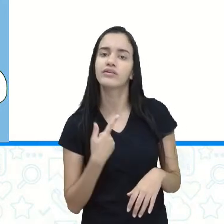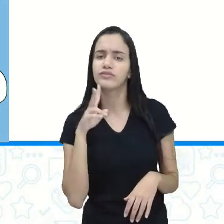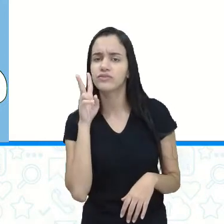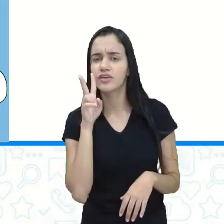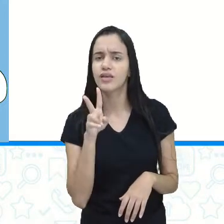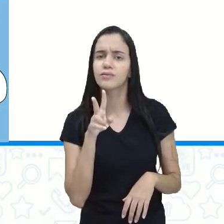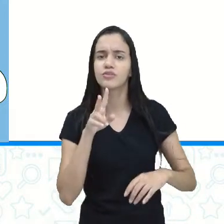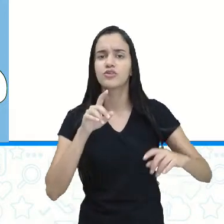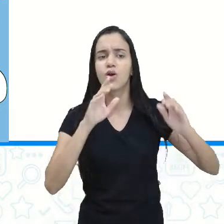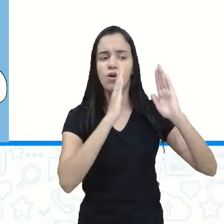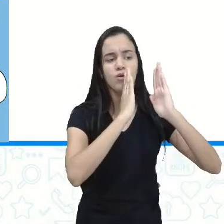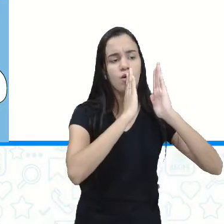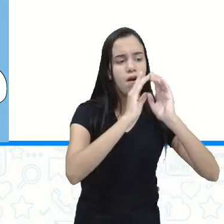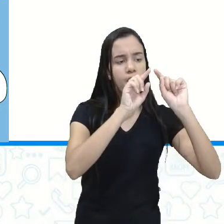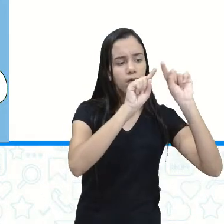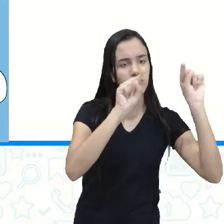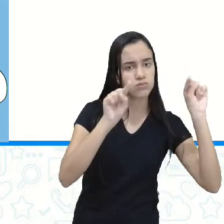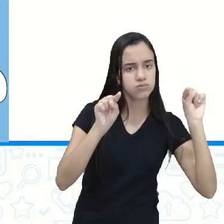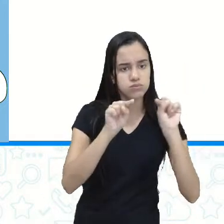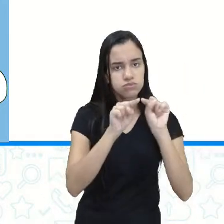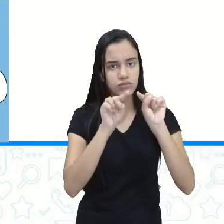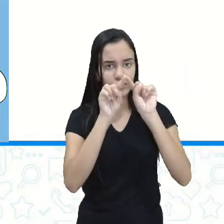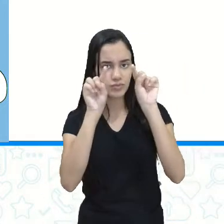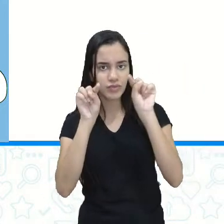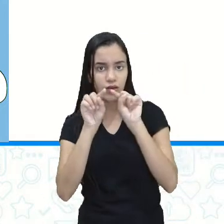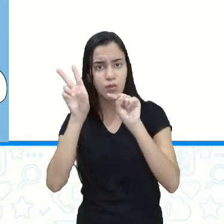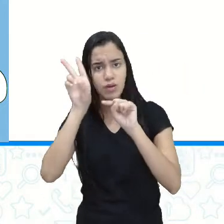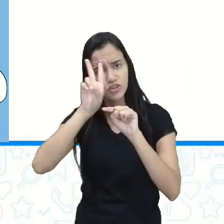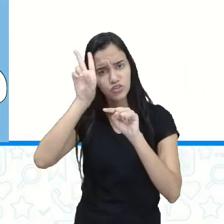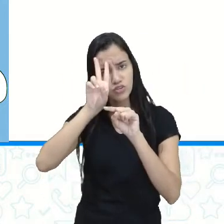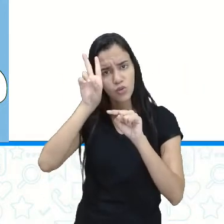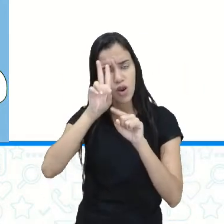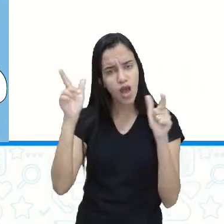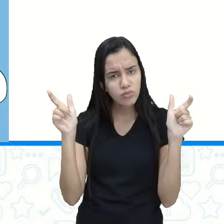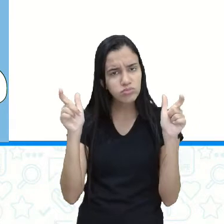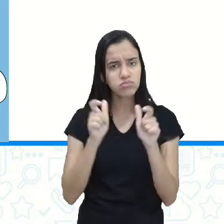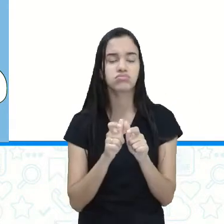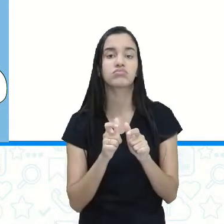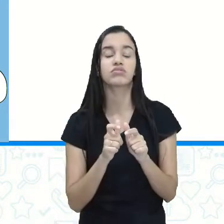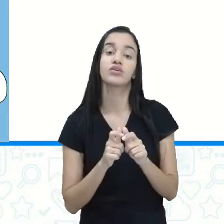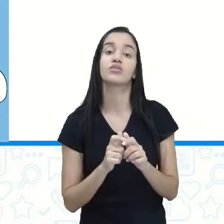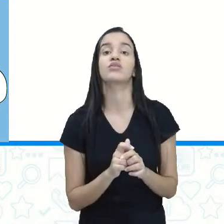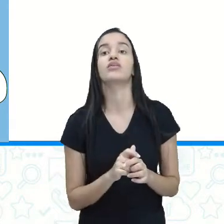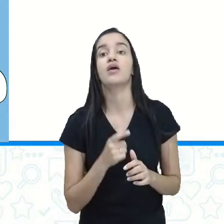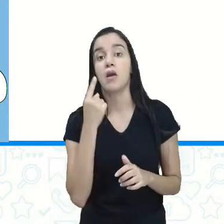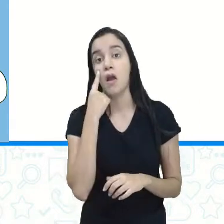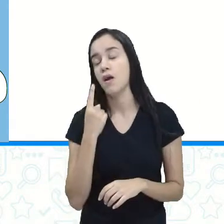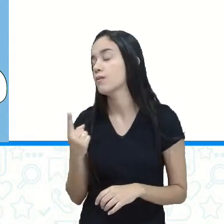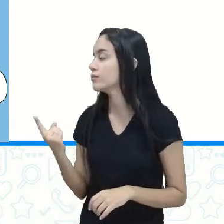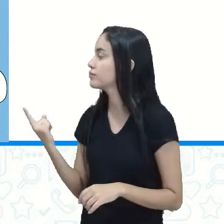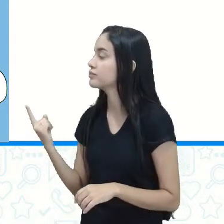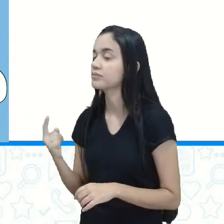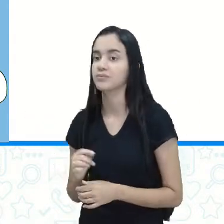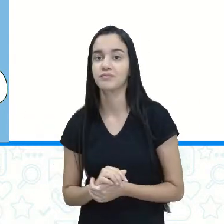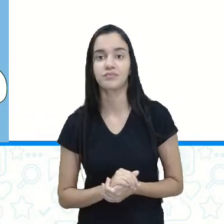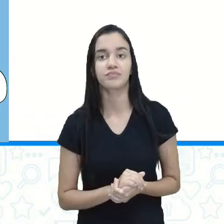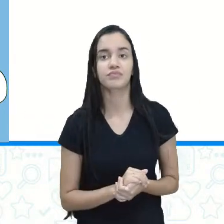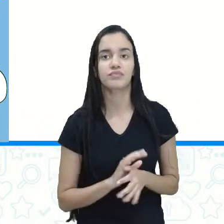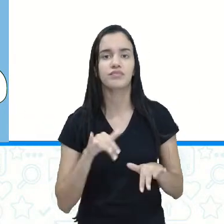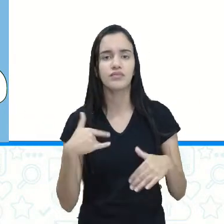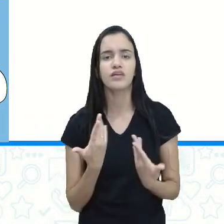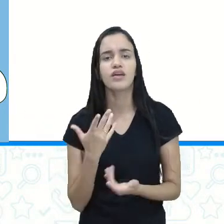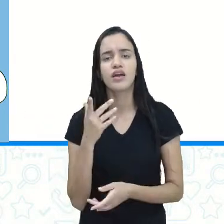encontramos uma tirinha também, uma historinha bem curtinha que fica apenas em uma folha. Olha essa outra tirinha.